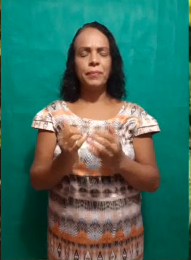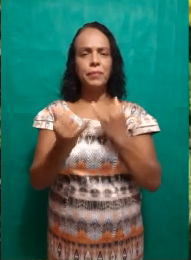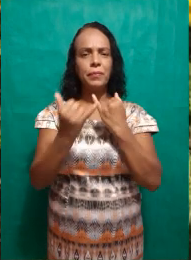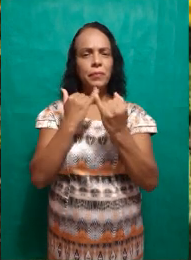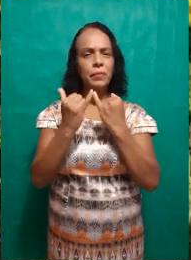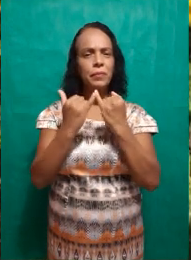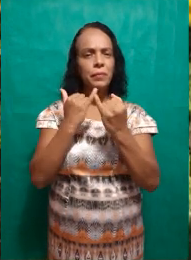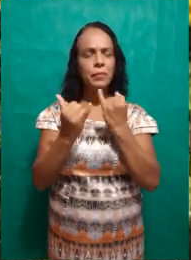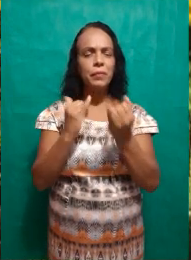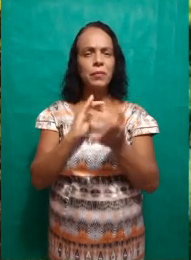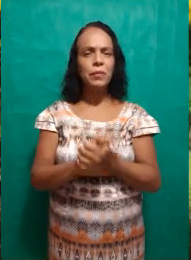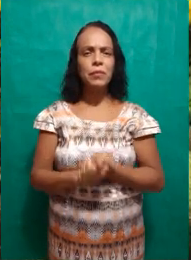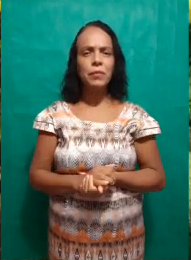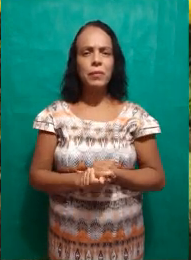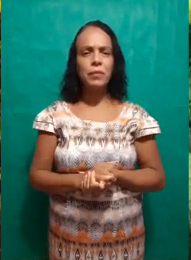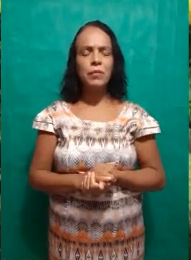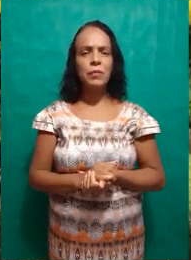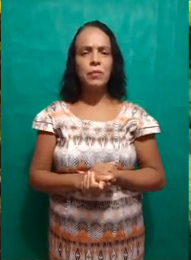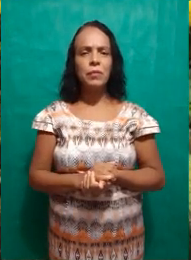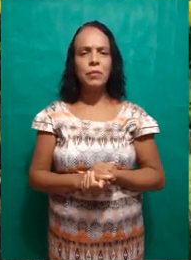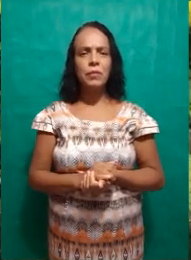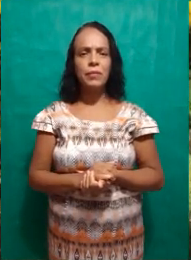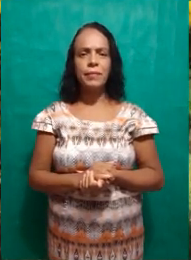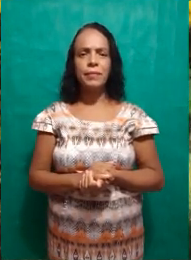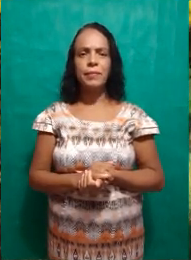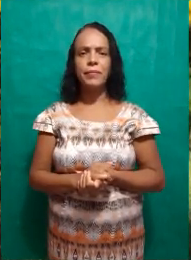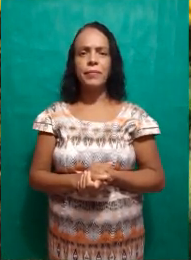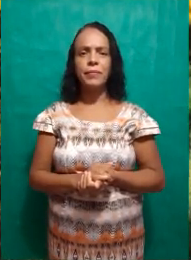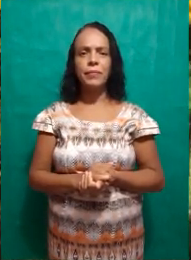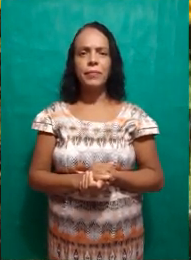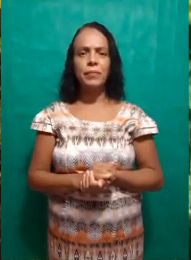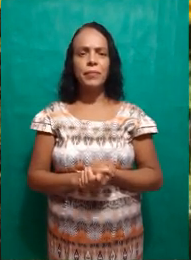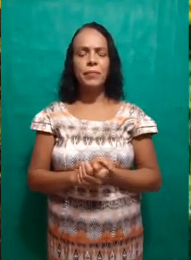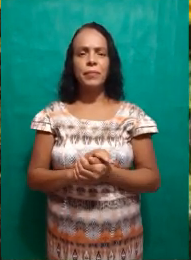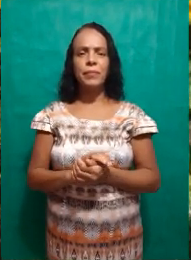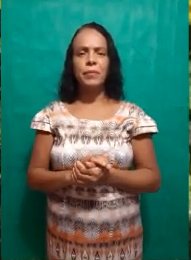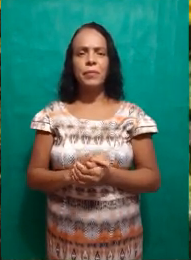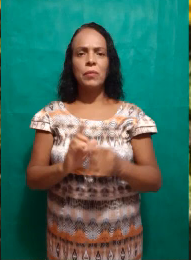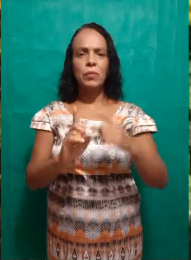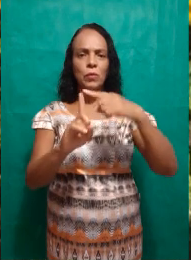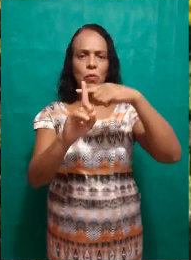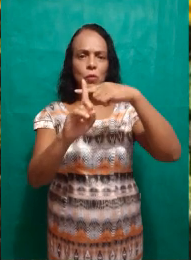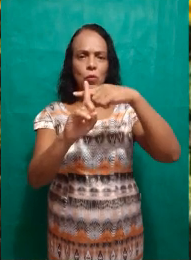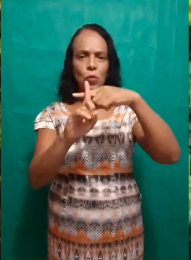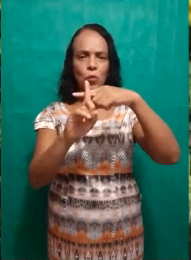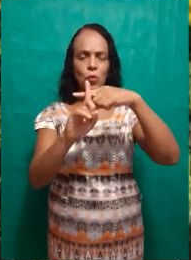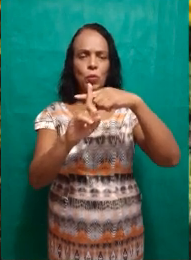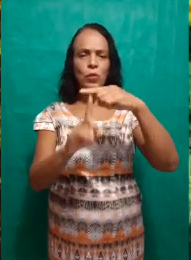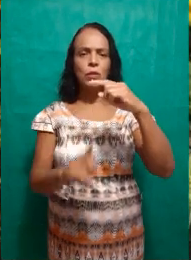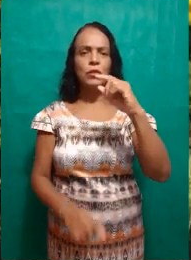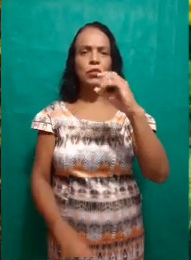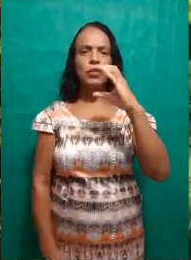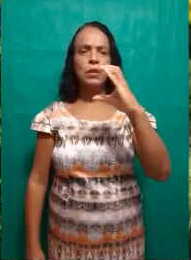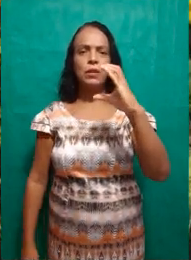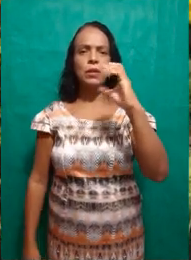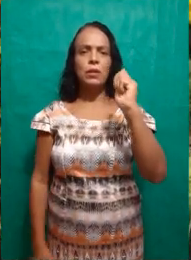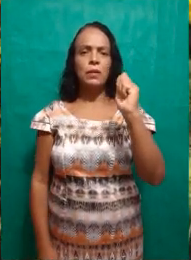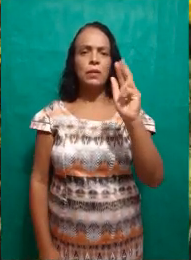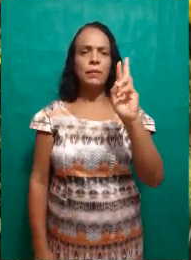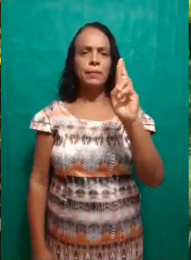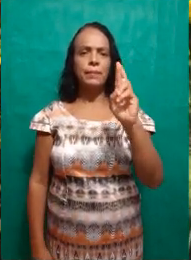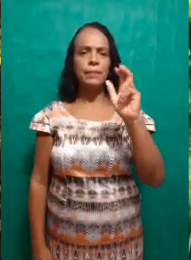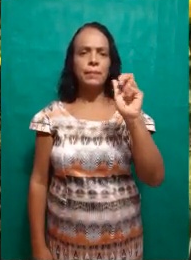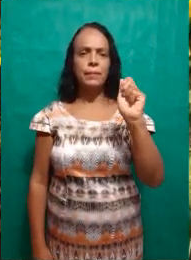com semelhança e similaridade com a cruz de